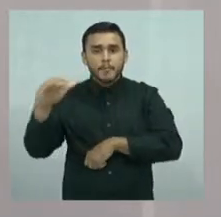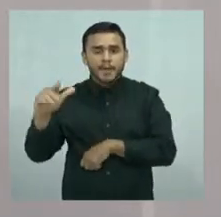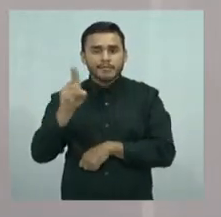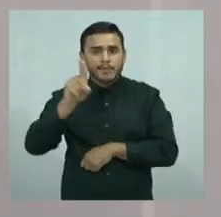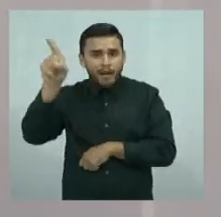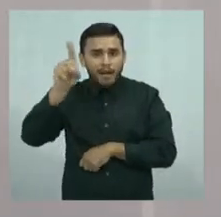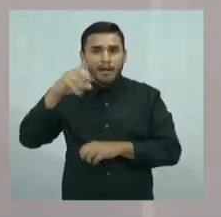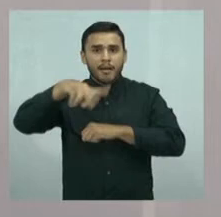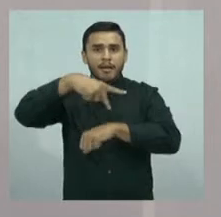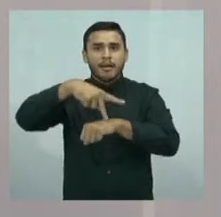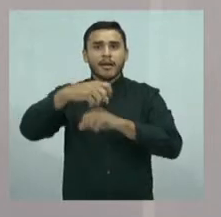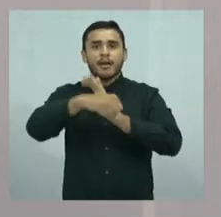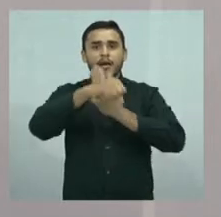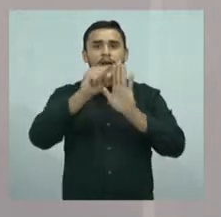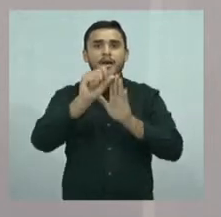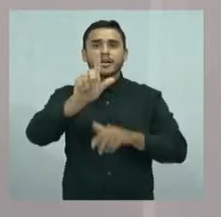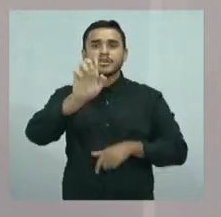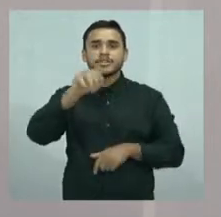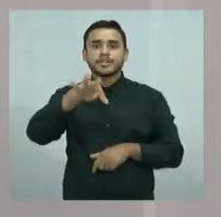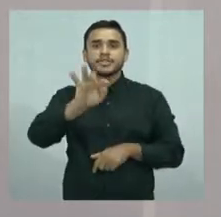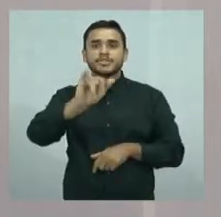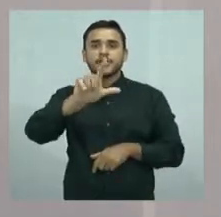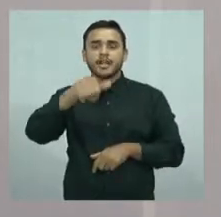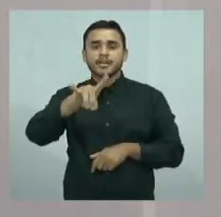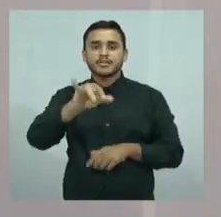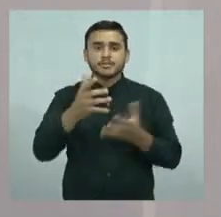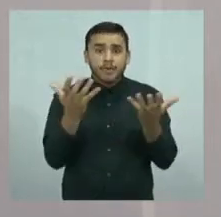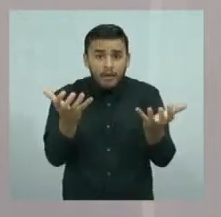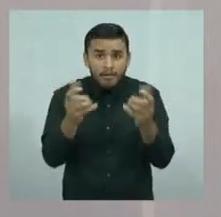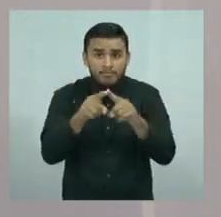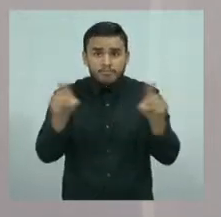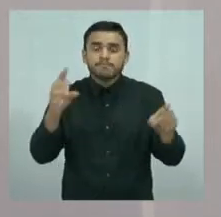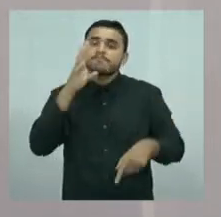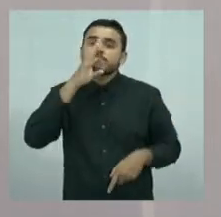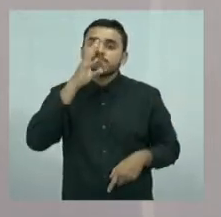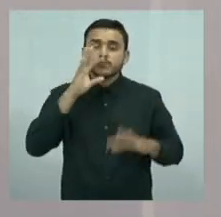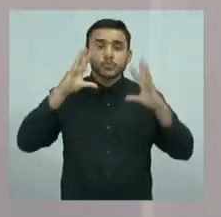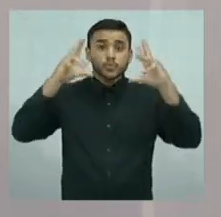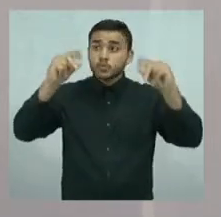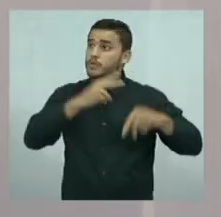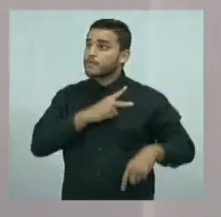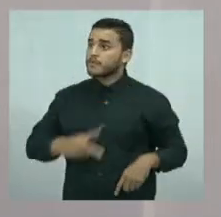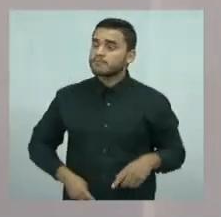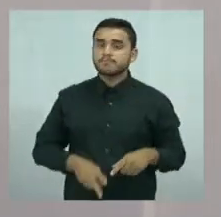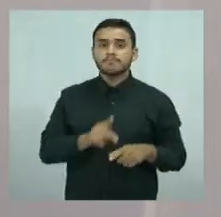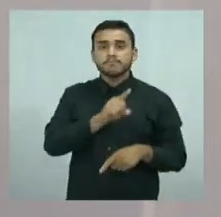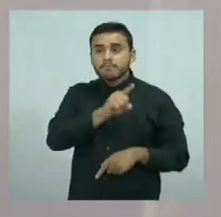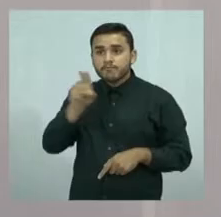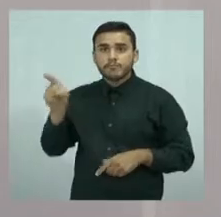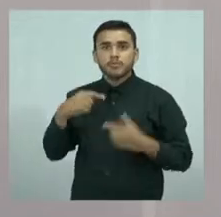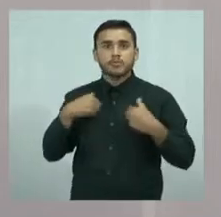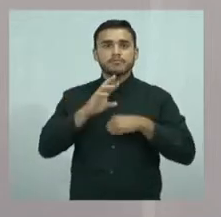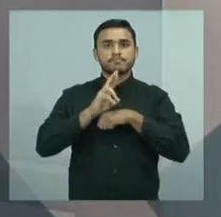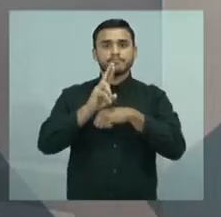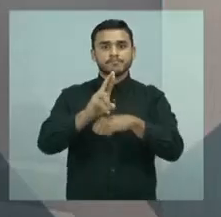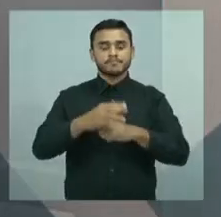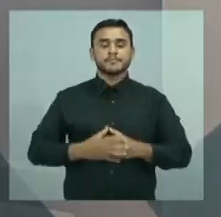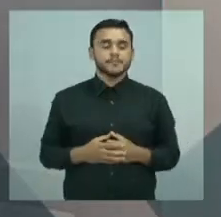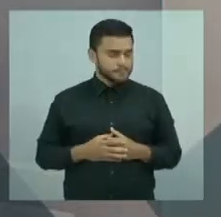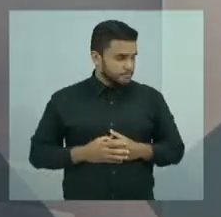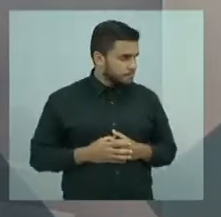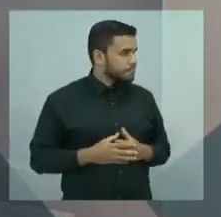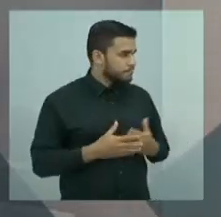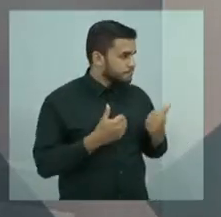trabalhos da Câmara de Vereadores dessa cidade, que é sua cidade, e que nós aqui estamos lhe representando. Muito